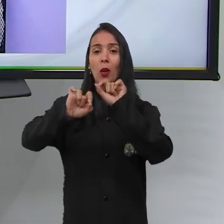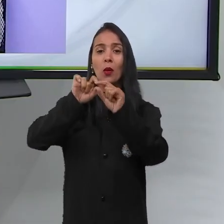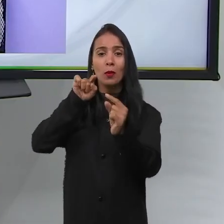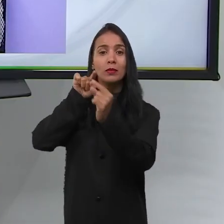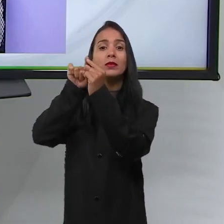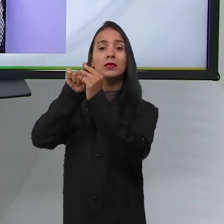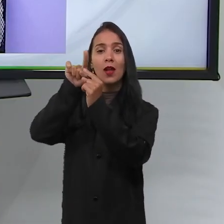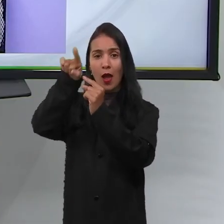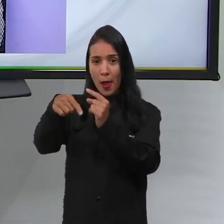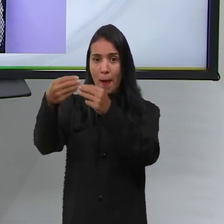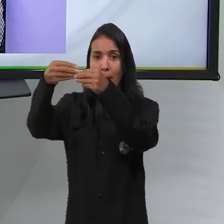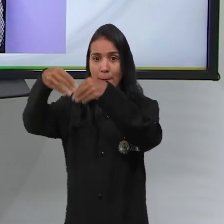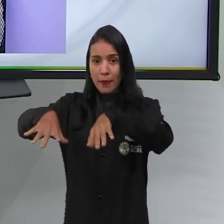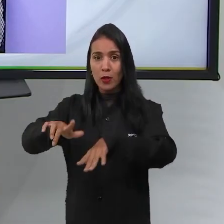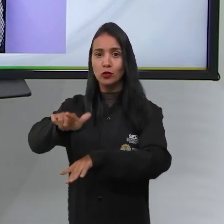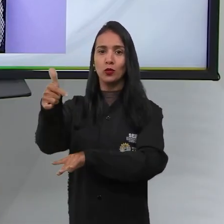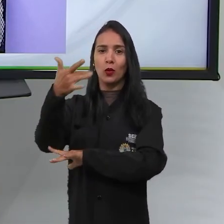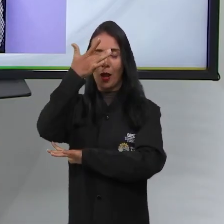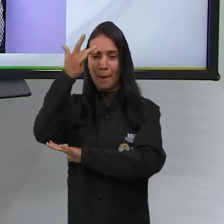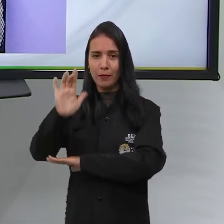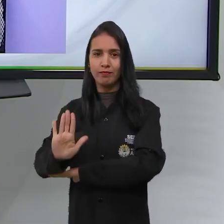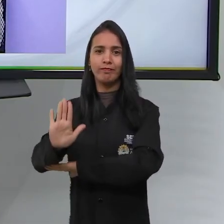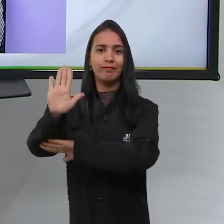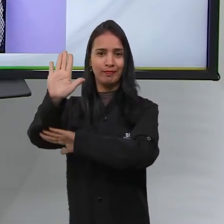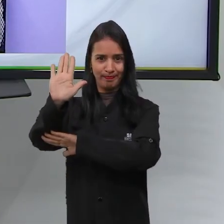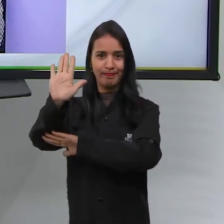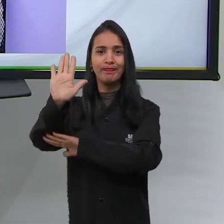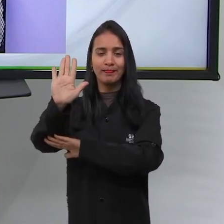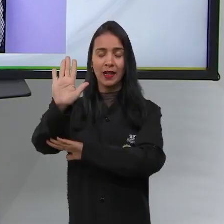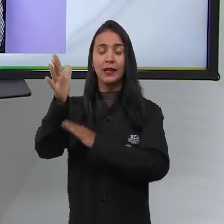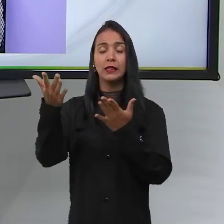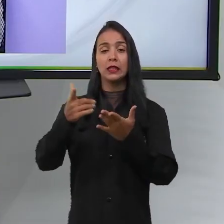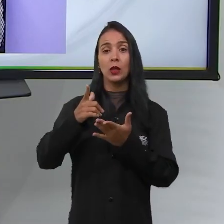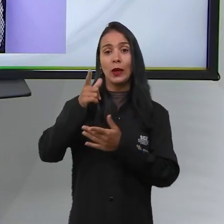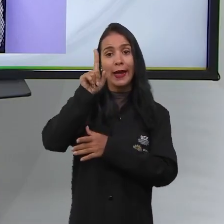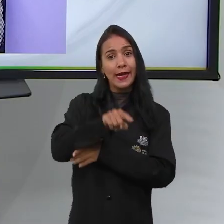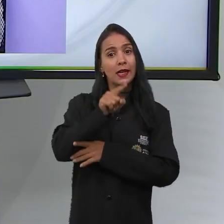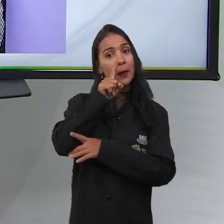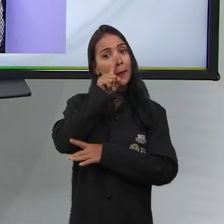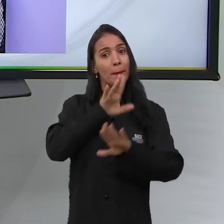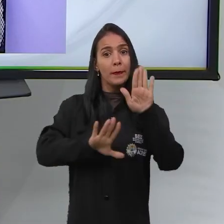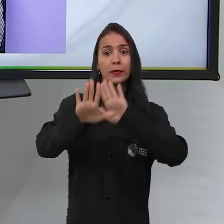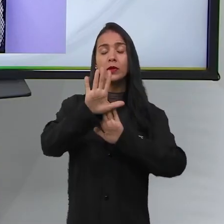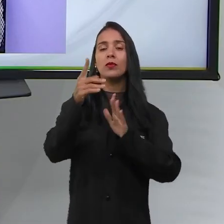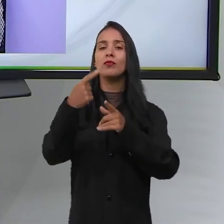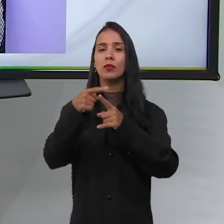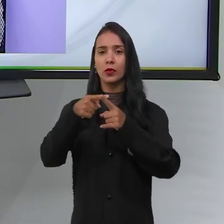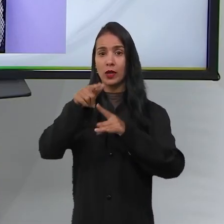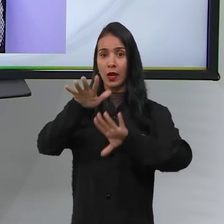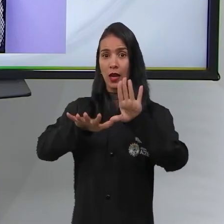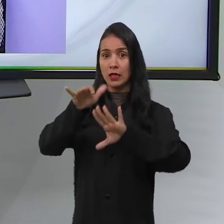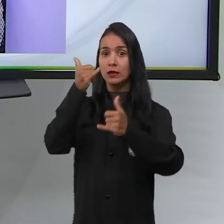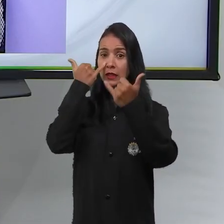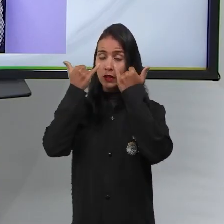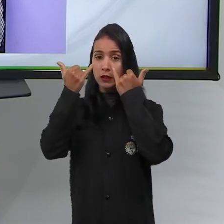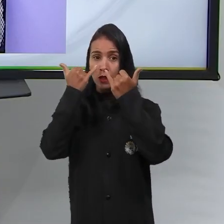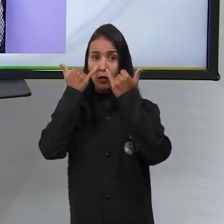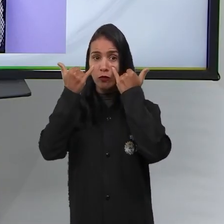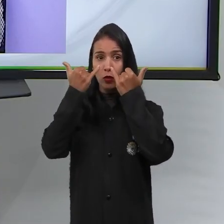um determinado candidato político. A questão ela consegue se agravar quando essas notícias elas passam